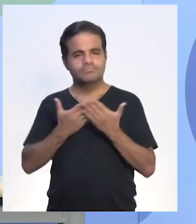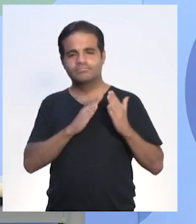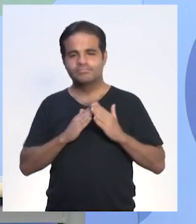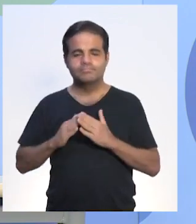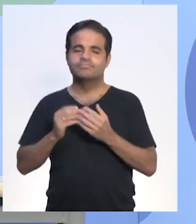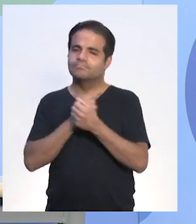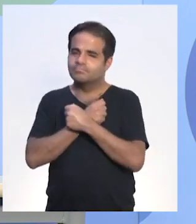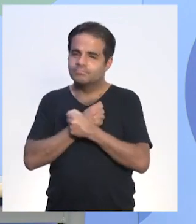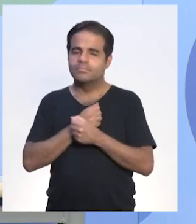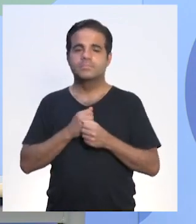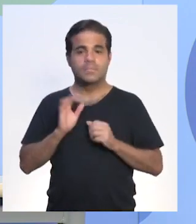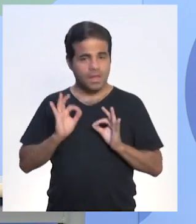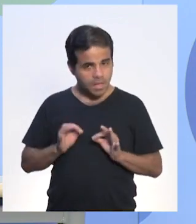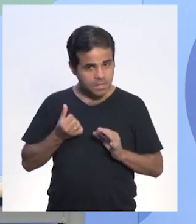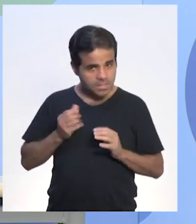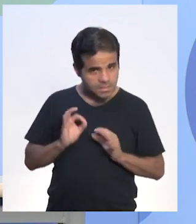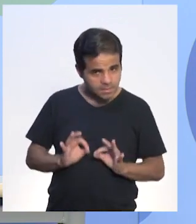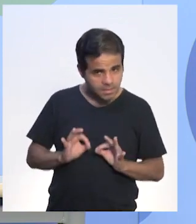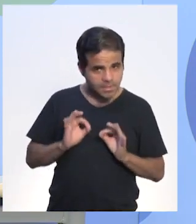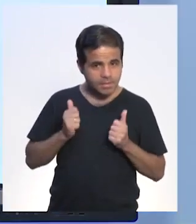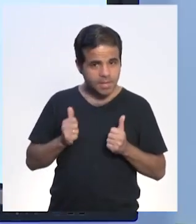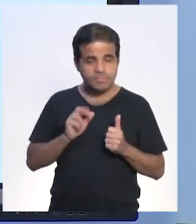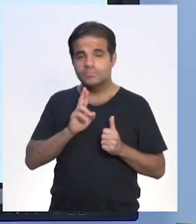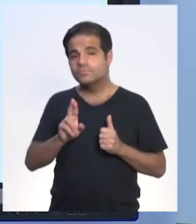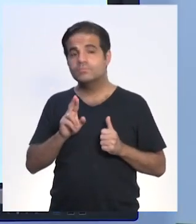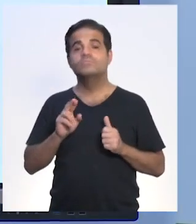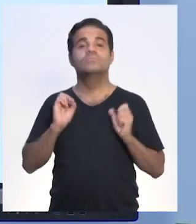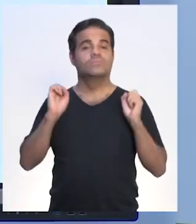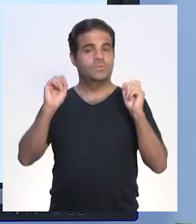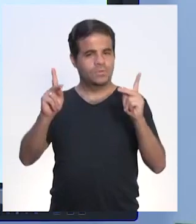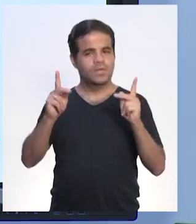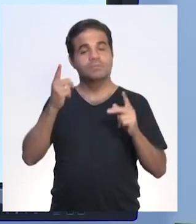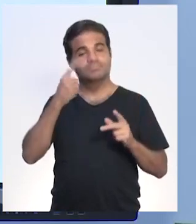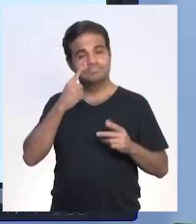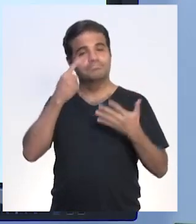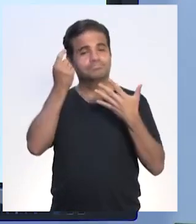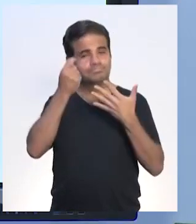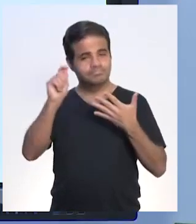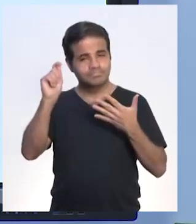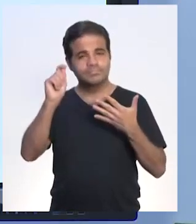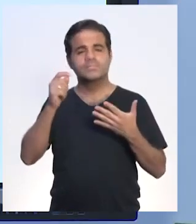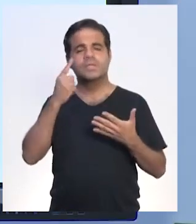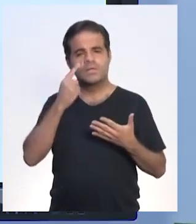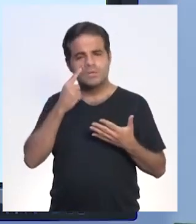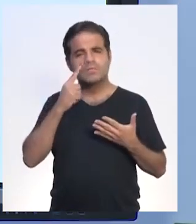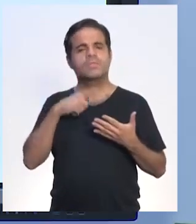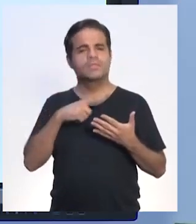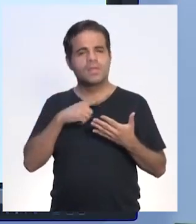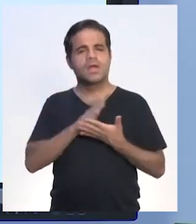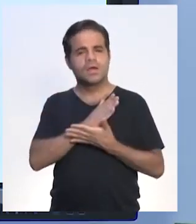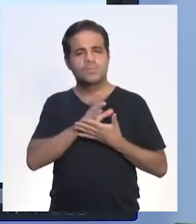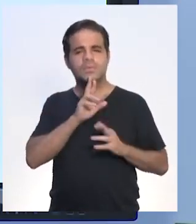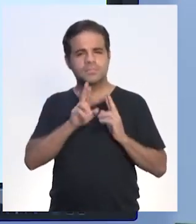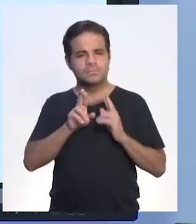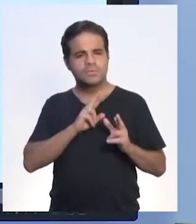professora Inês, são 60? Ok, pessoal, muito bem. Eu vi também que tiveram